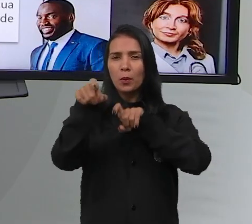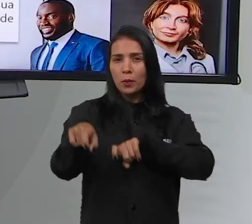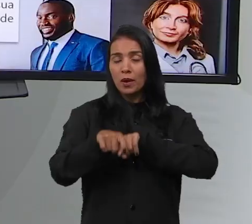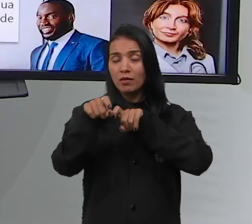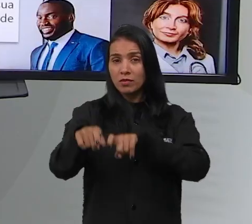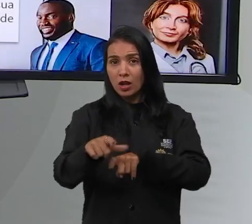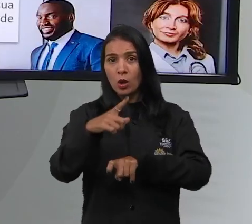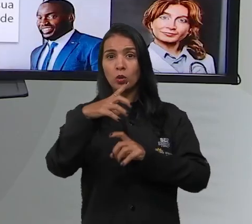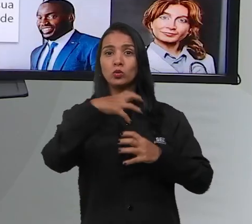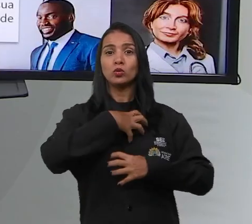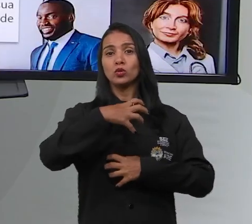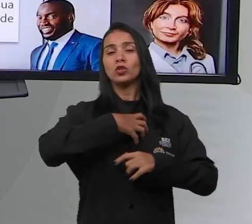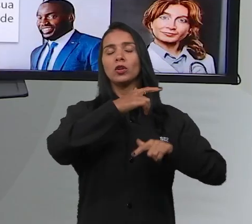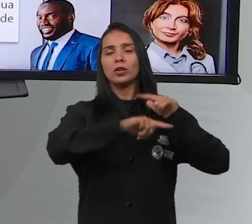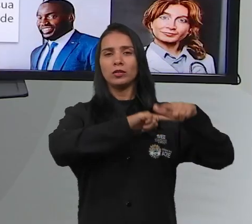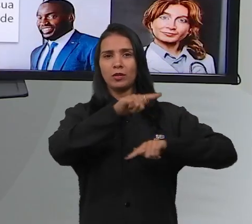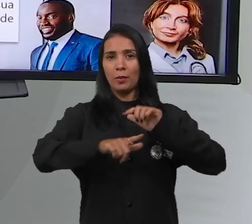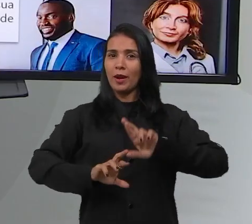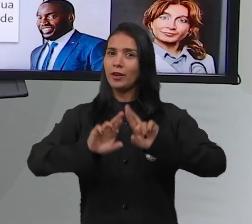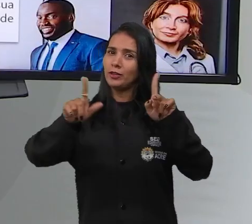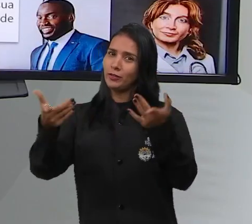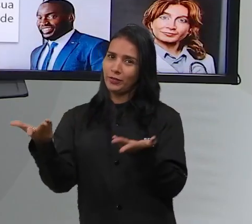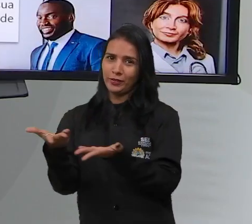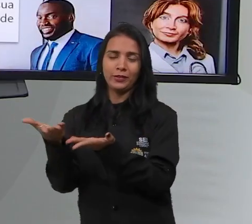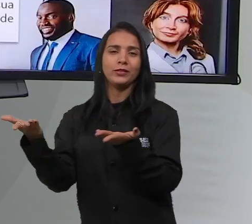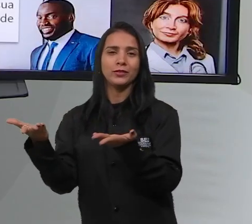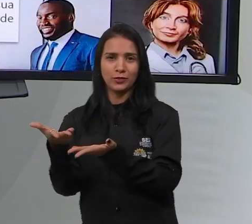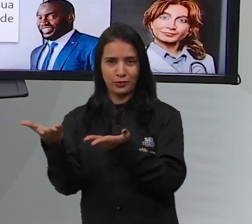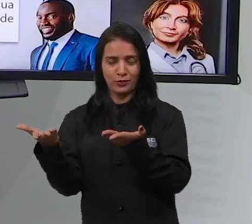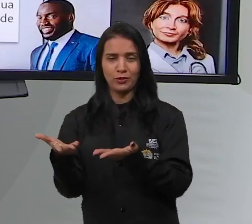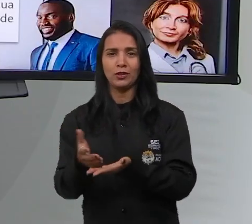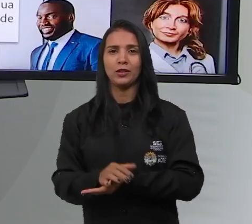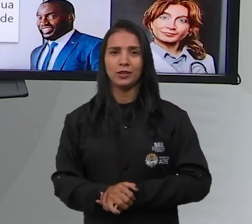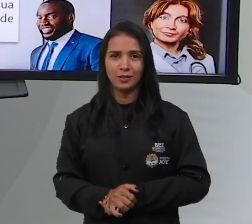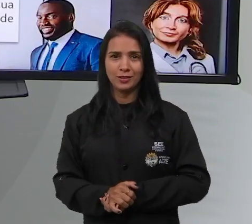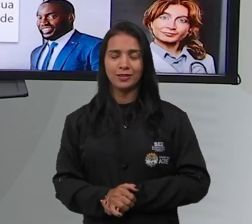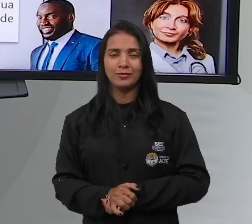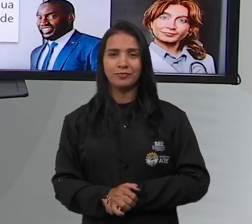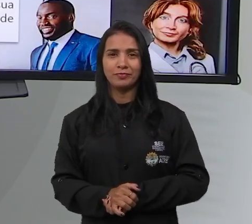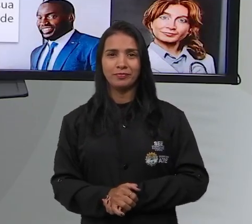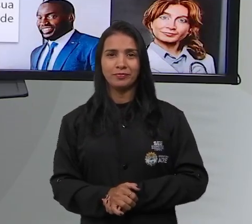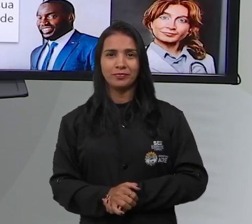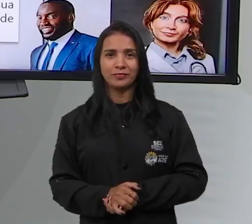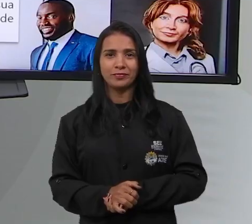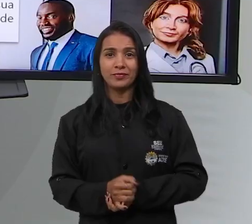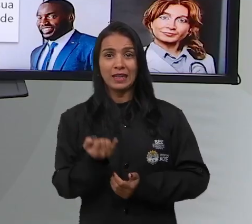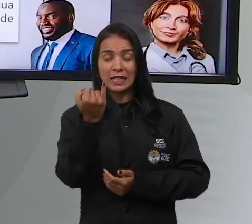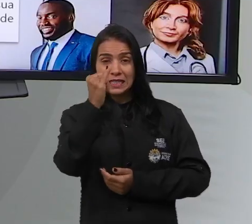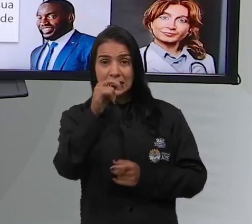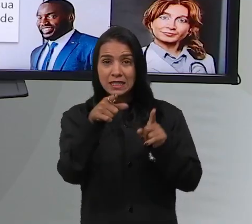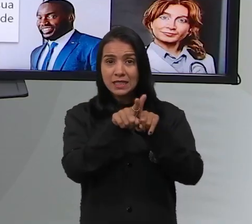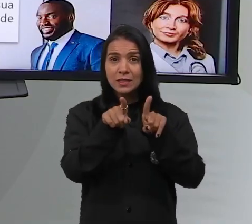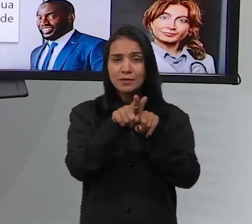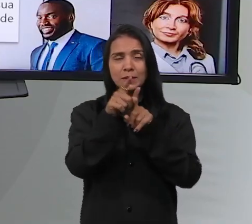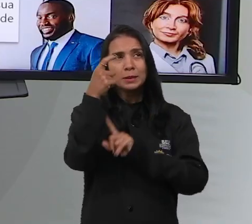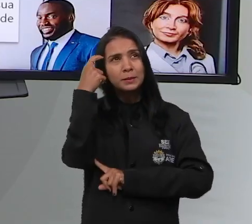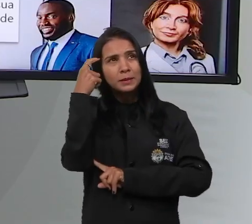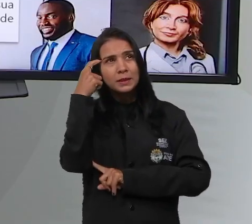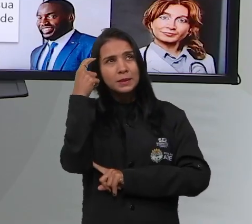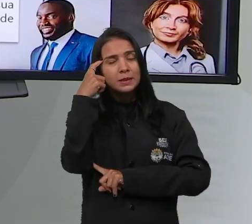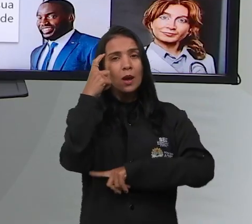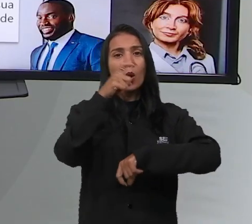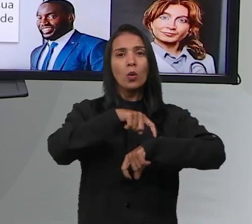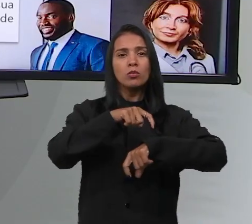era diferente daquilo que nós vivenciamos hoje. E se nós levarmos em consideração um